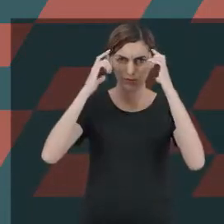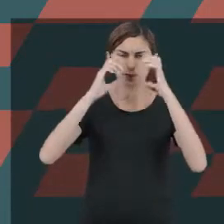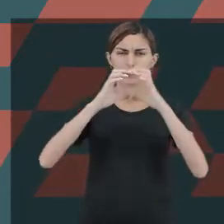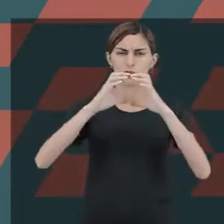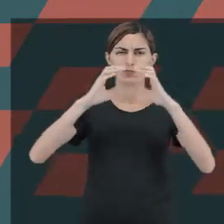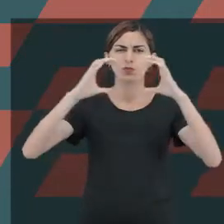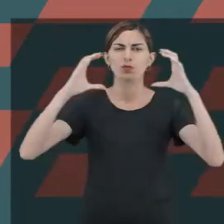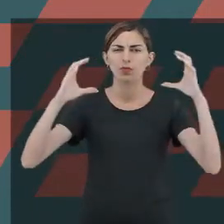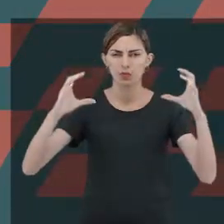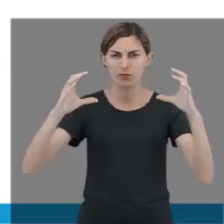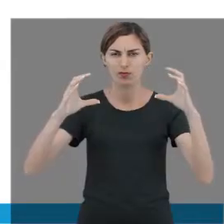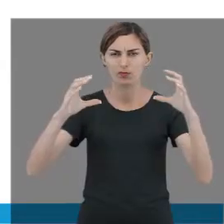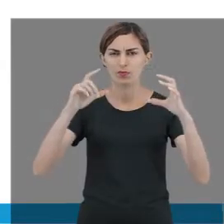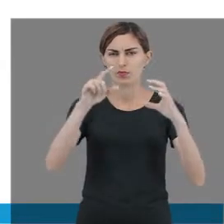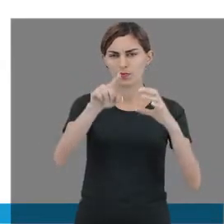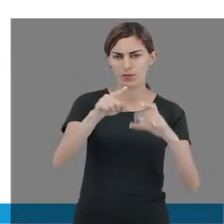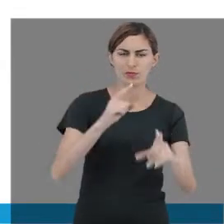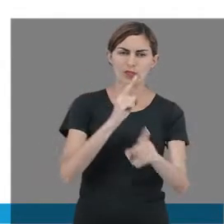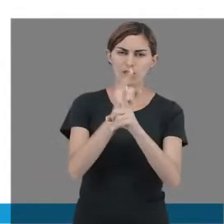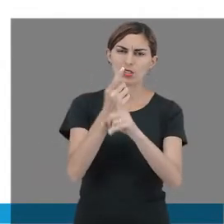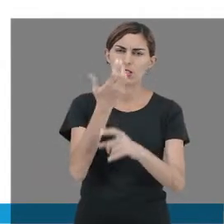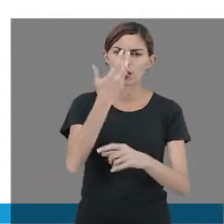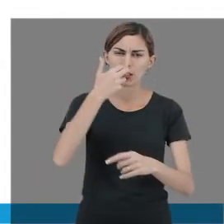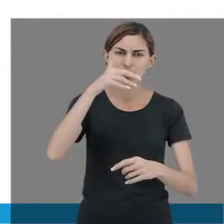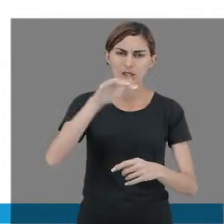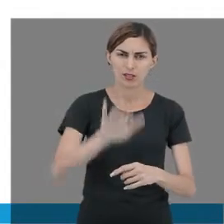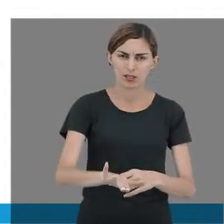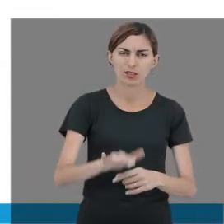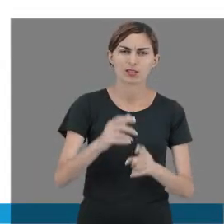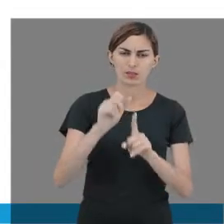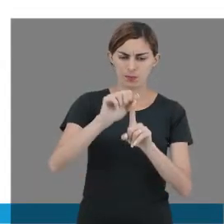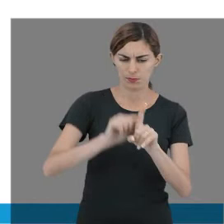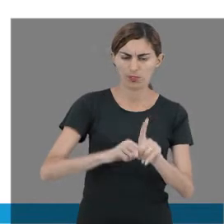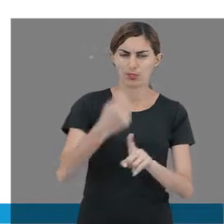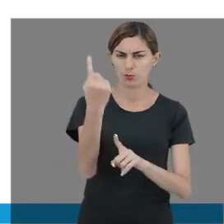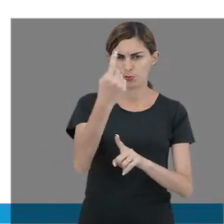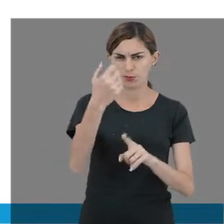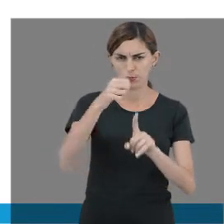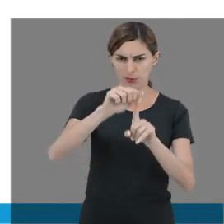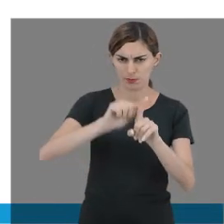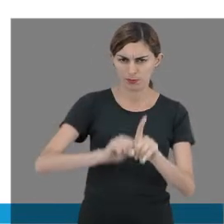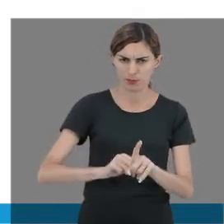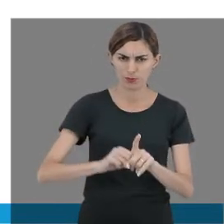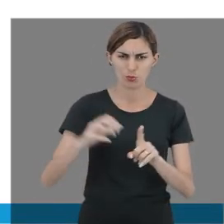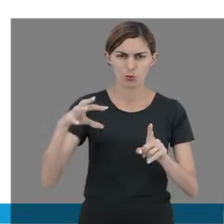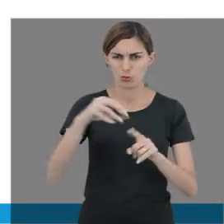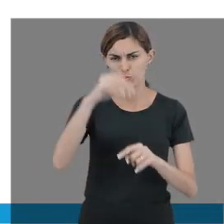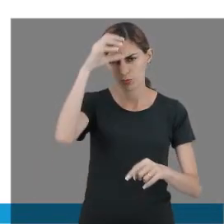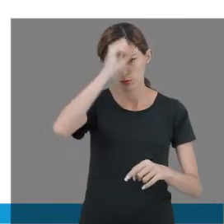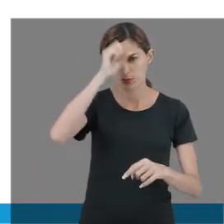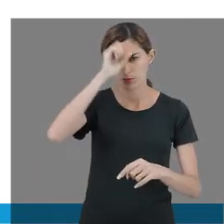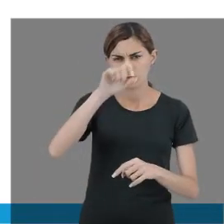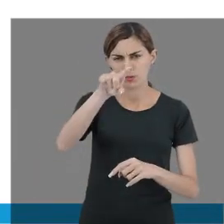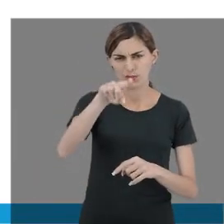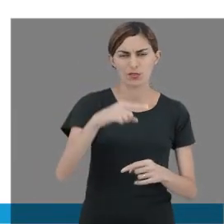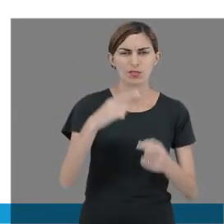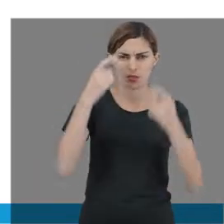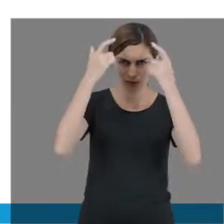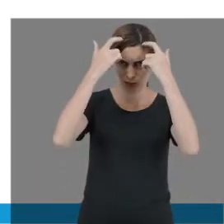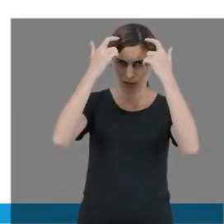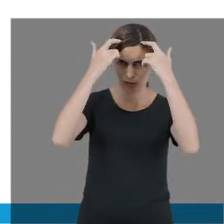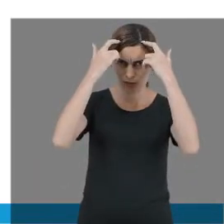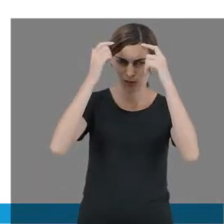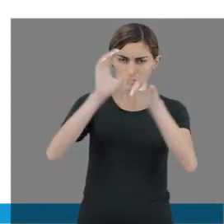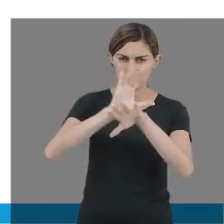exame de imagem, estava lá que é a criança no primeiro mês de vida, né? A gente vê tudo que é pretinho aqui é líquido, é o líquor, o cinza